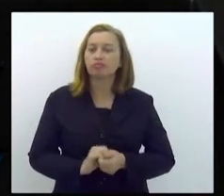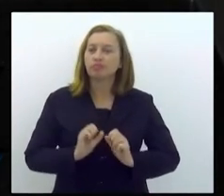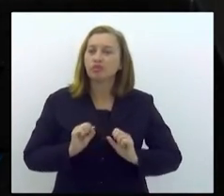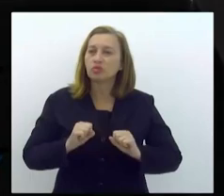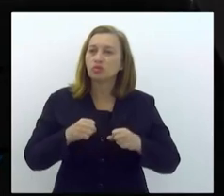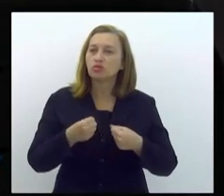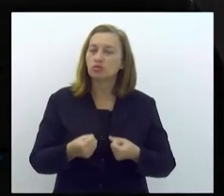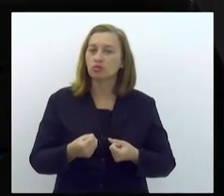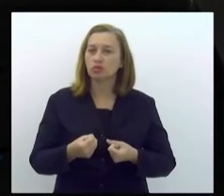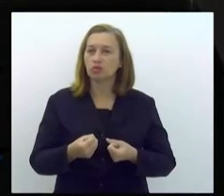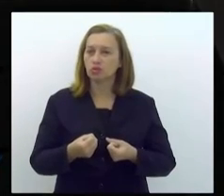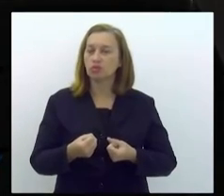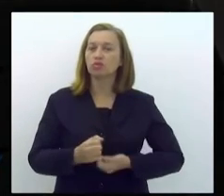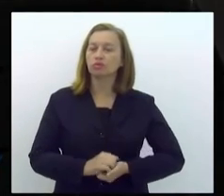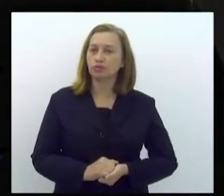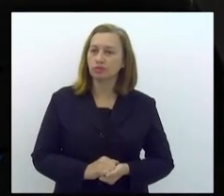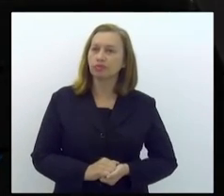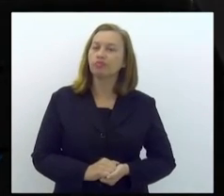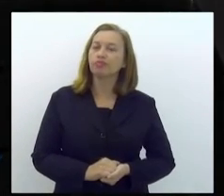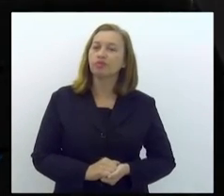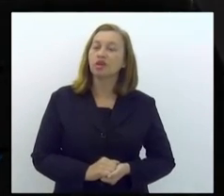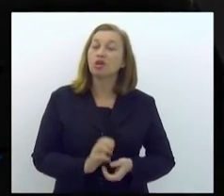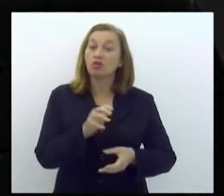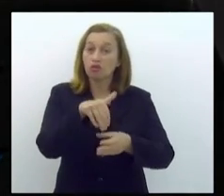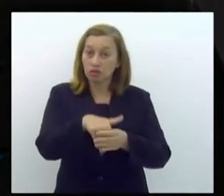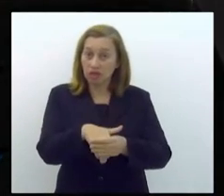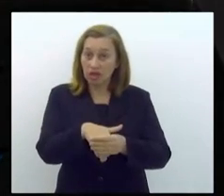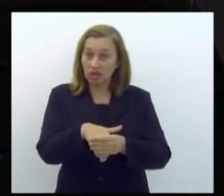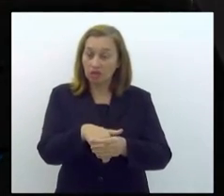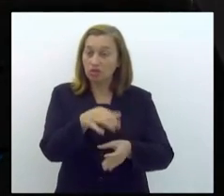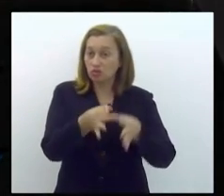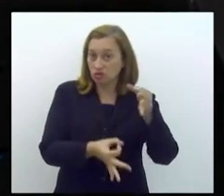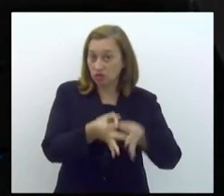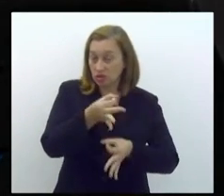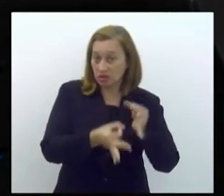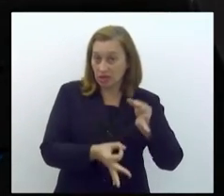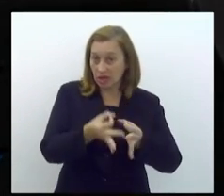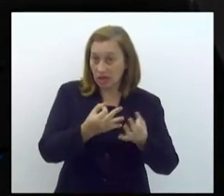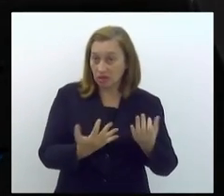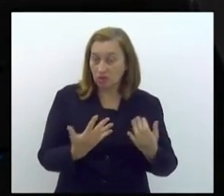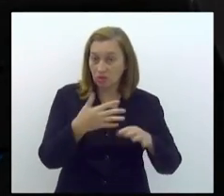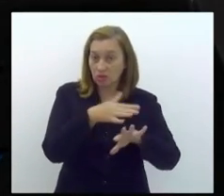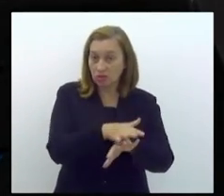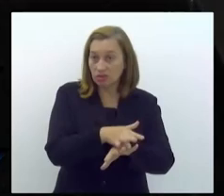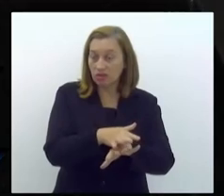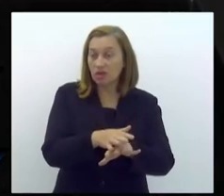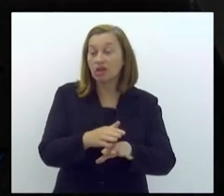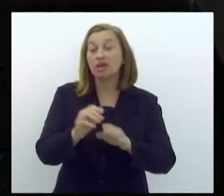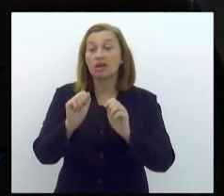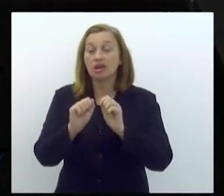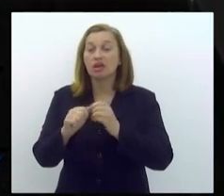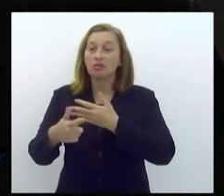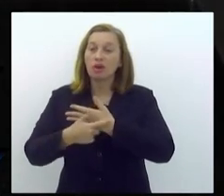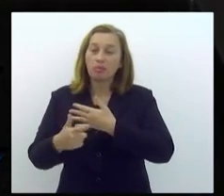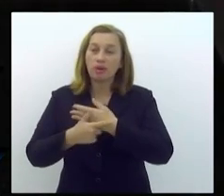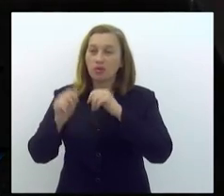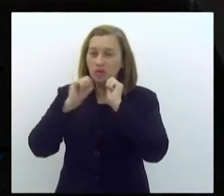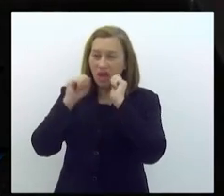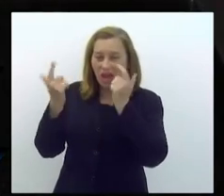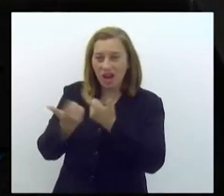dedicação exclusiva está sendo votada no judiciário e a alerj terá o papel de fazer